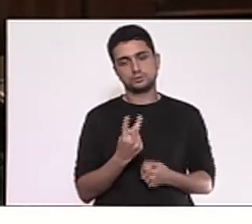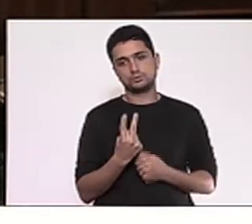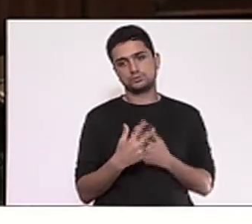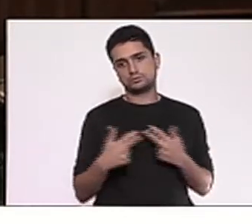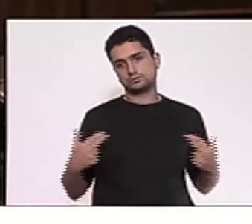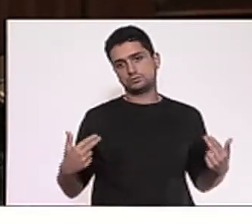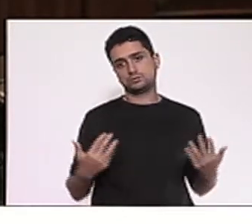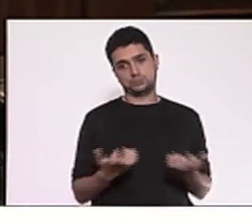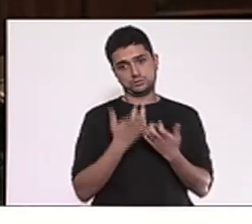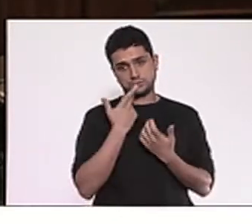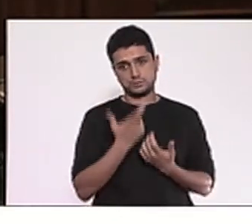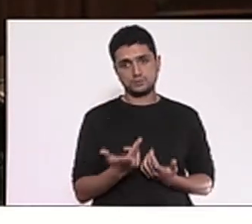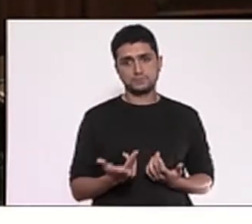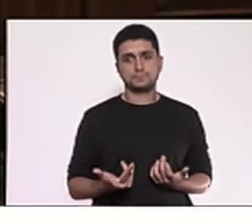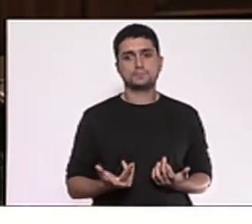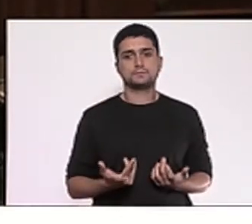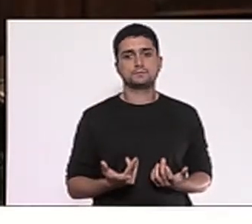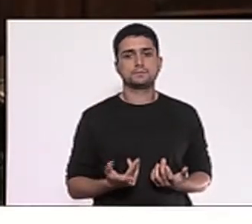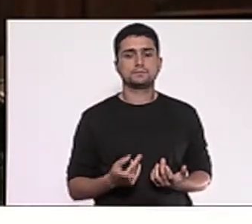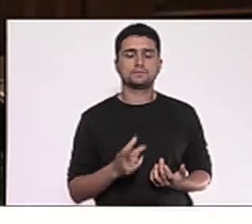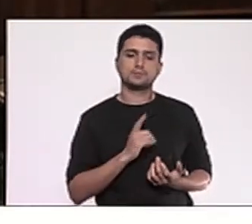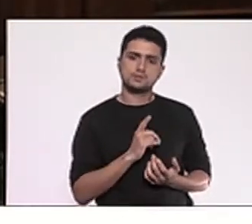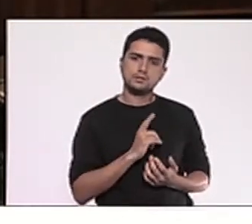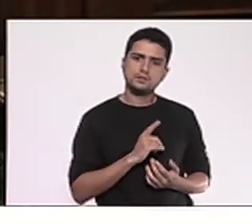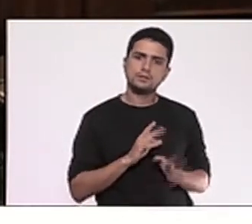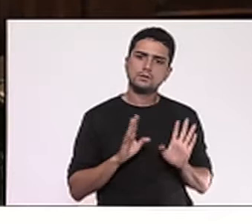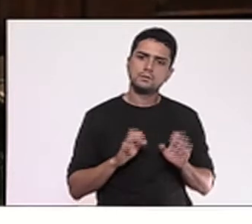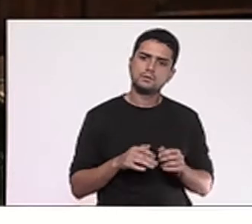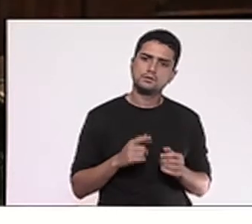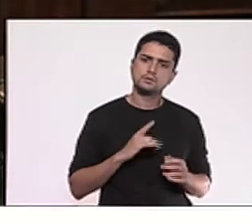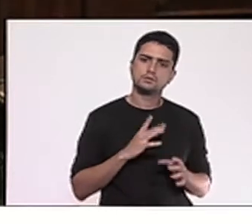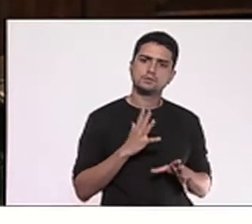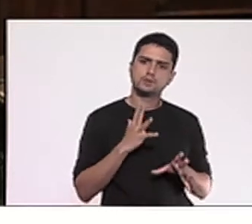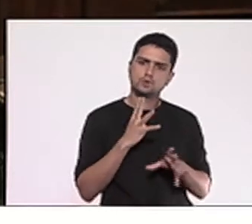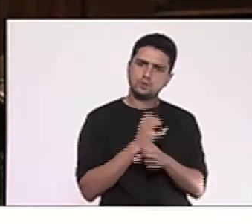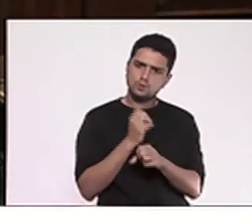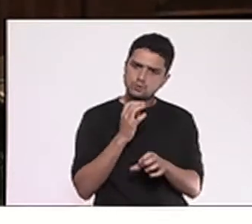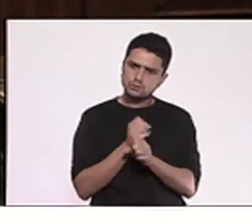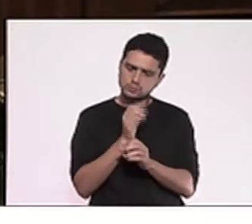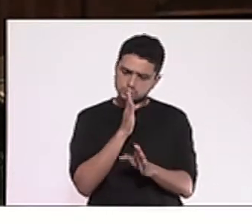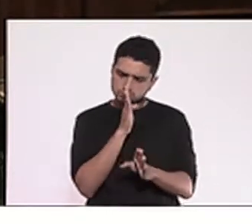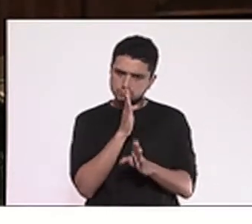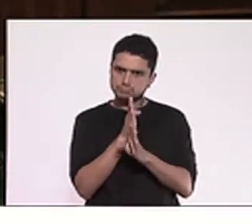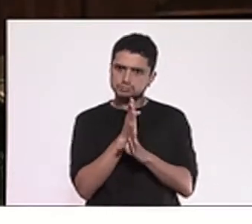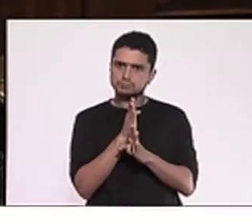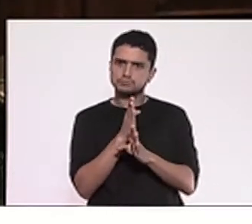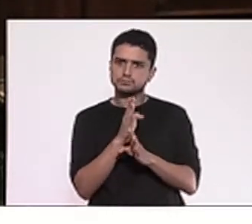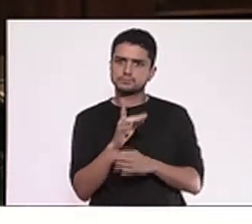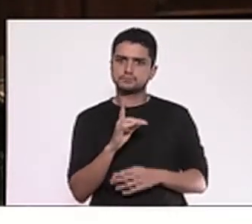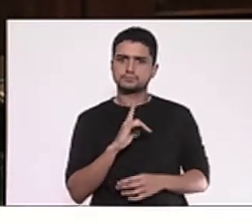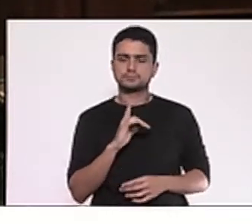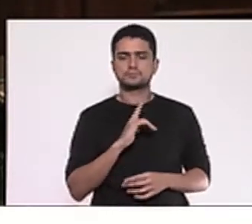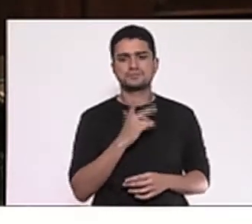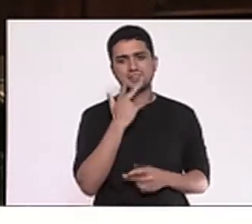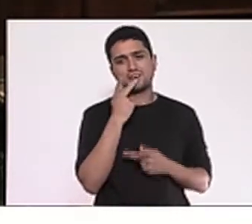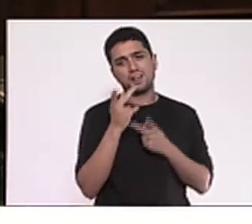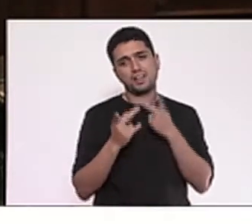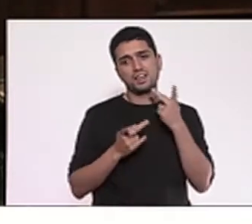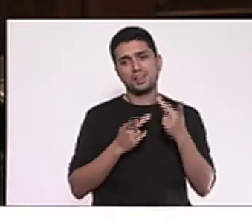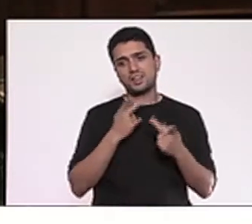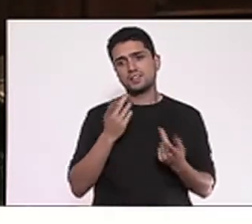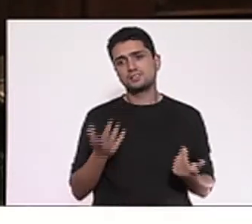o deputado ou a deputada se alinha com essas contas e para de fazer proselitismo, para de fazer demagogia, ou